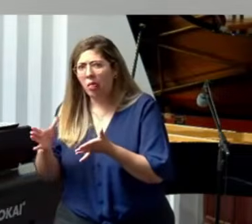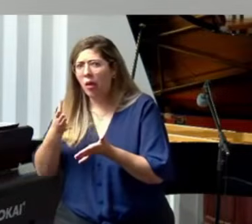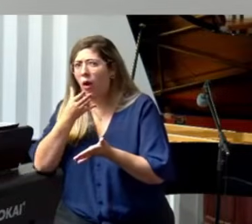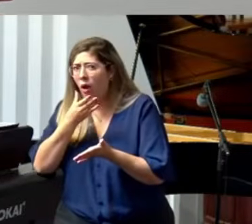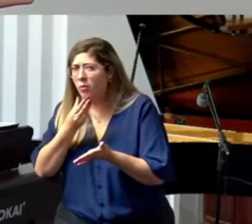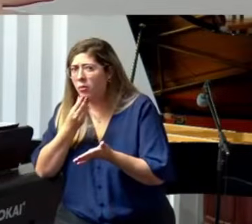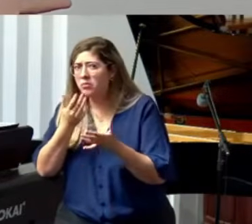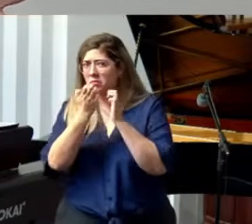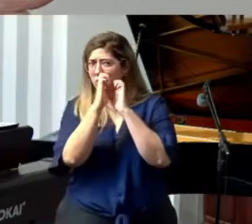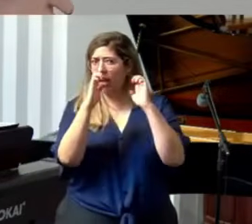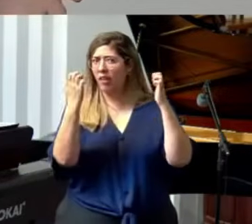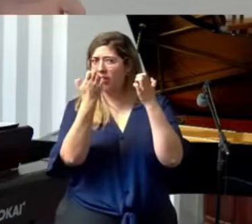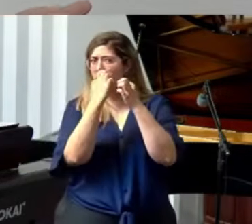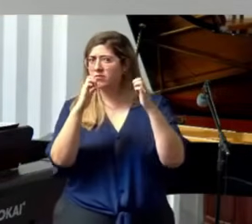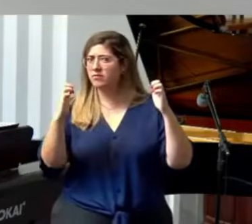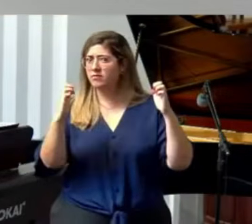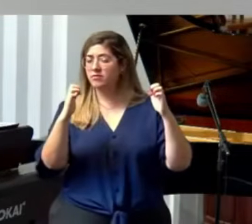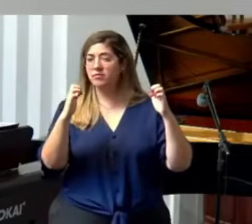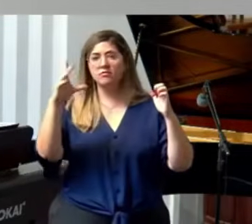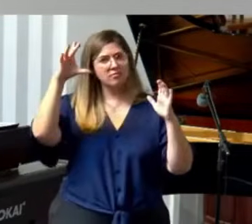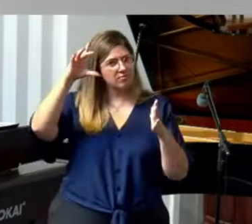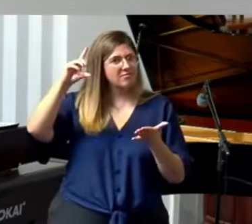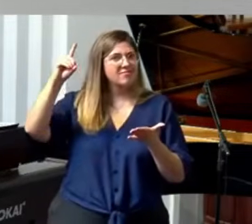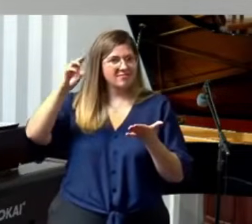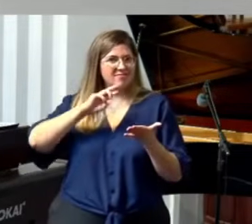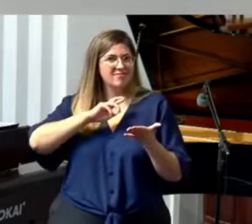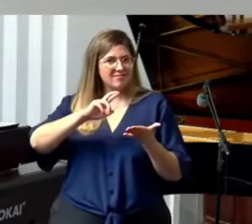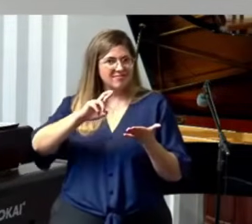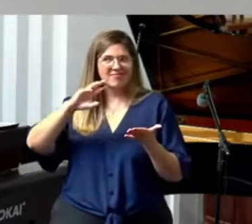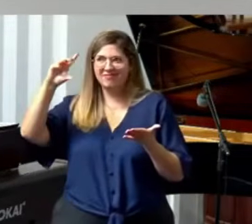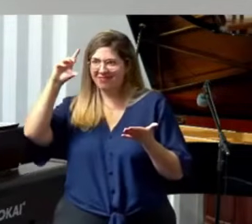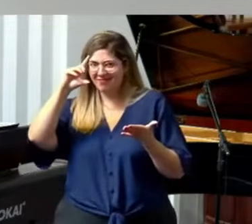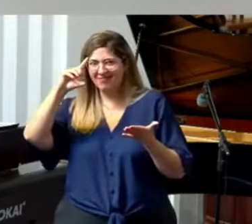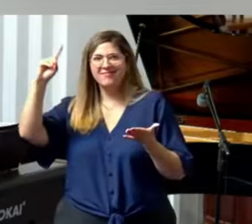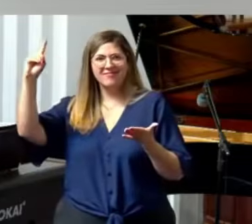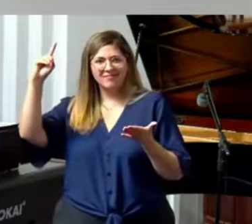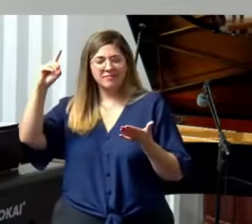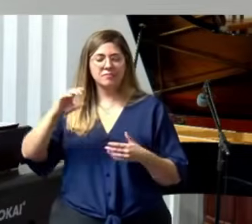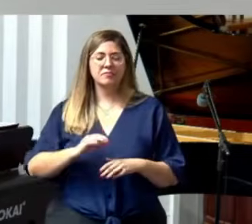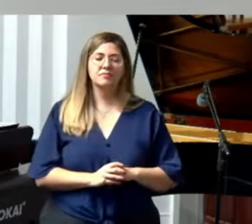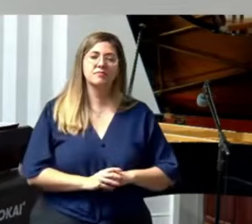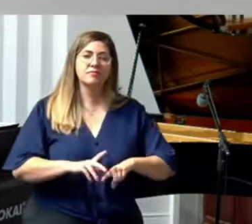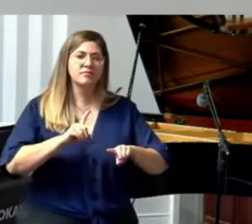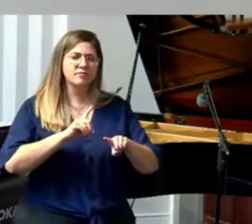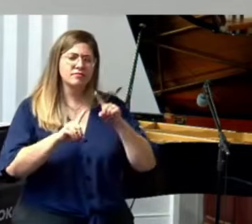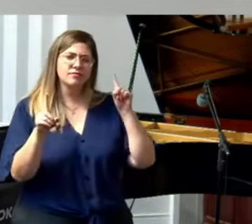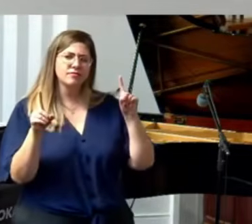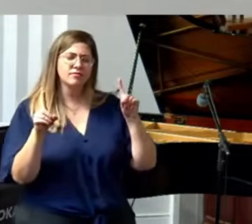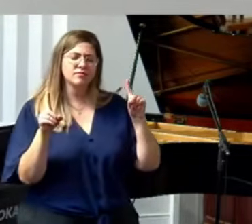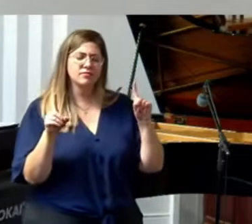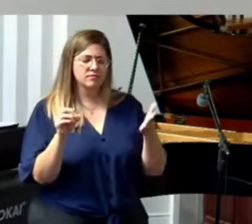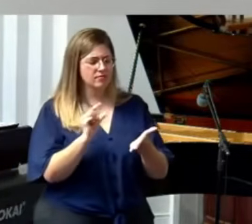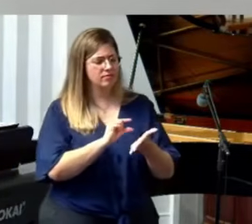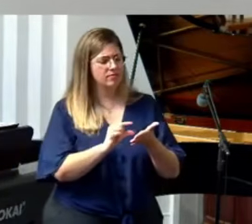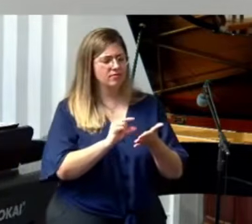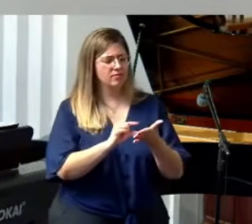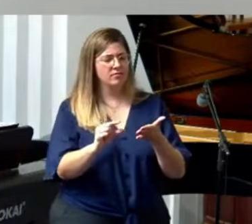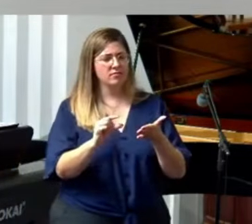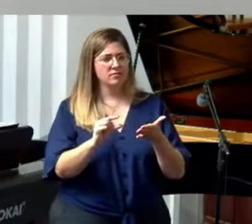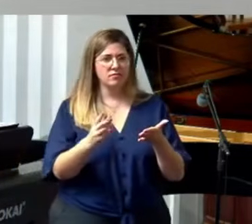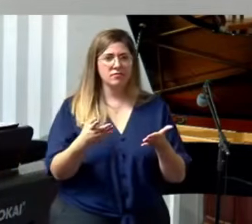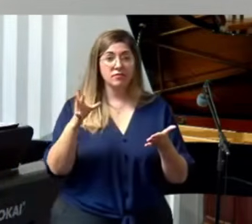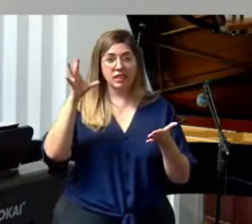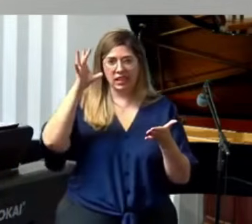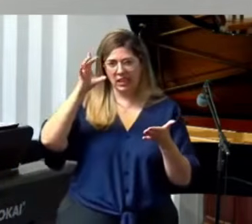Éden? A resposta óbvia é Deus. Mas quando nós olhamos para estes versículos, nós encontramos que